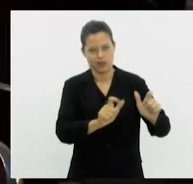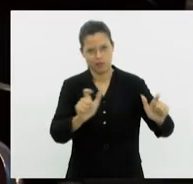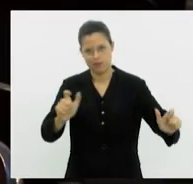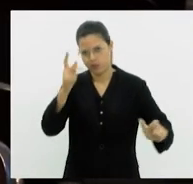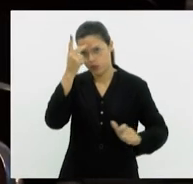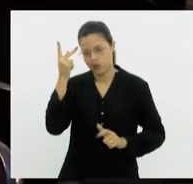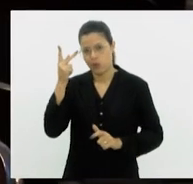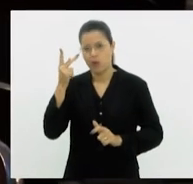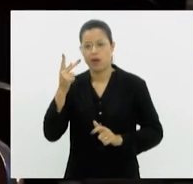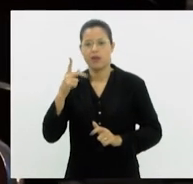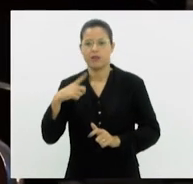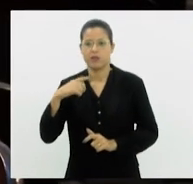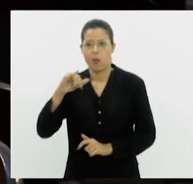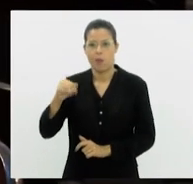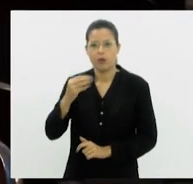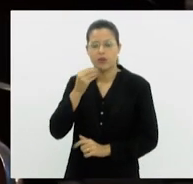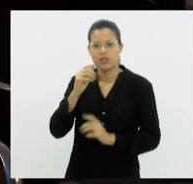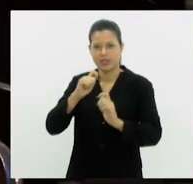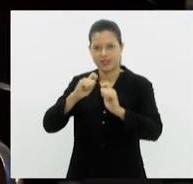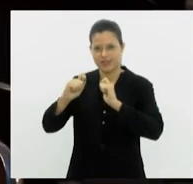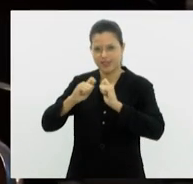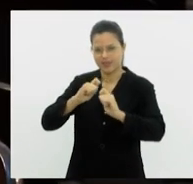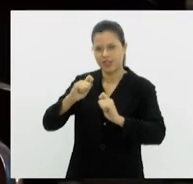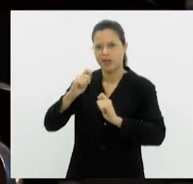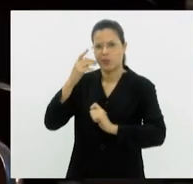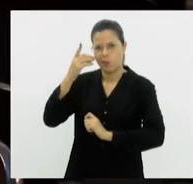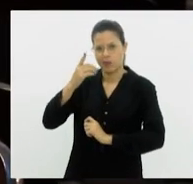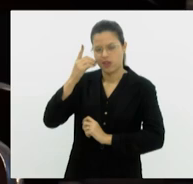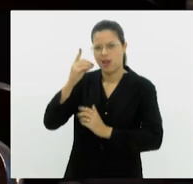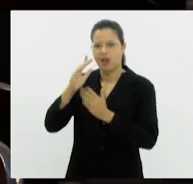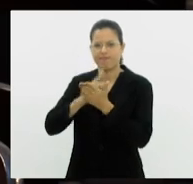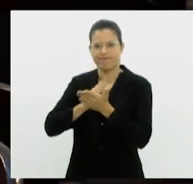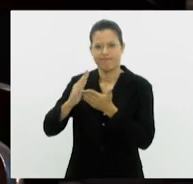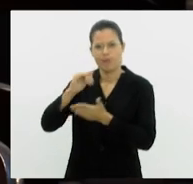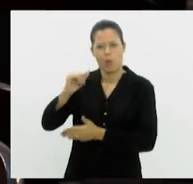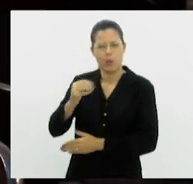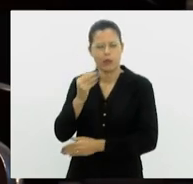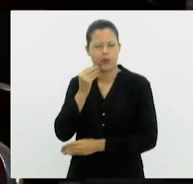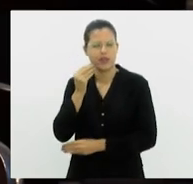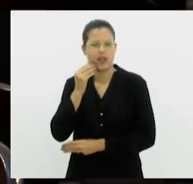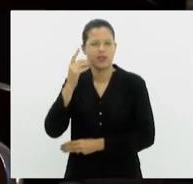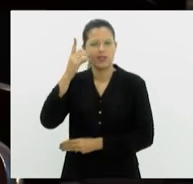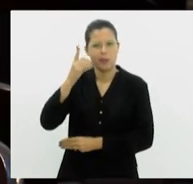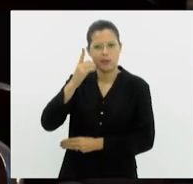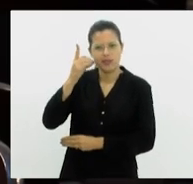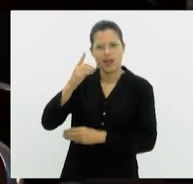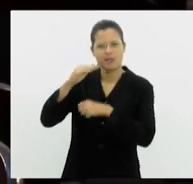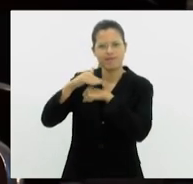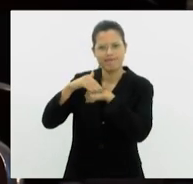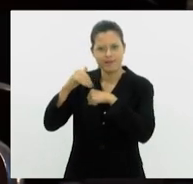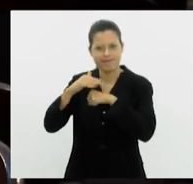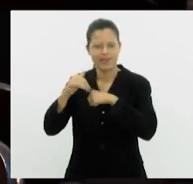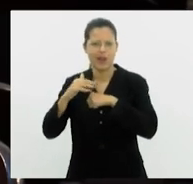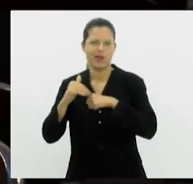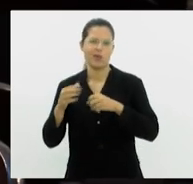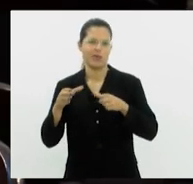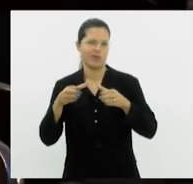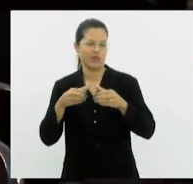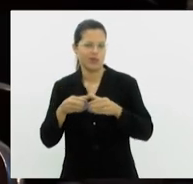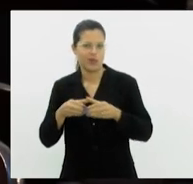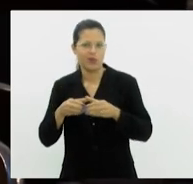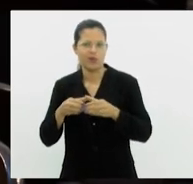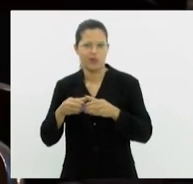de entrevistar o deputado Otone de Paula Pai em algumas oportunidades. É um deputado sempre atencioso com a nossa equipe, sempre